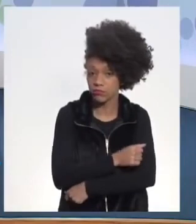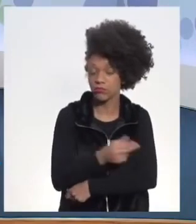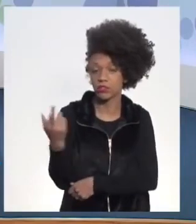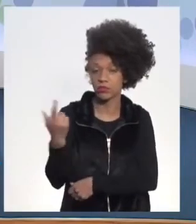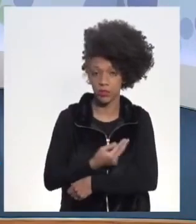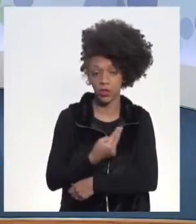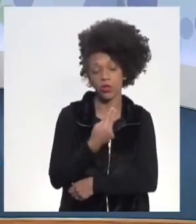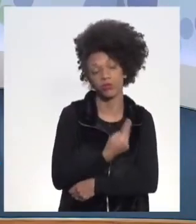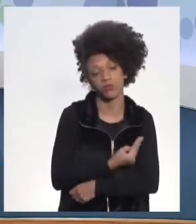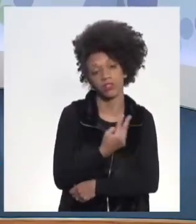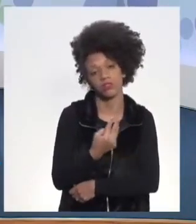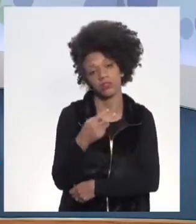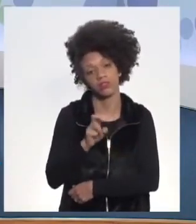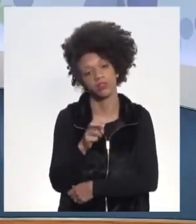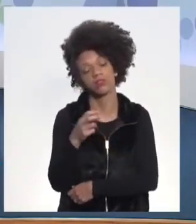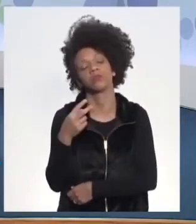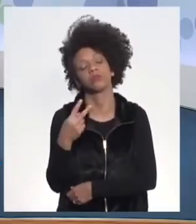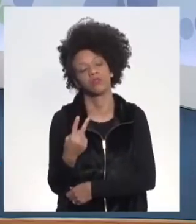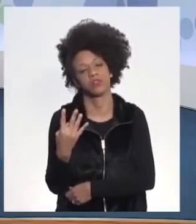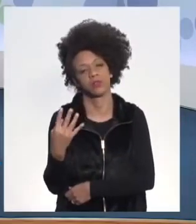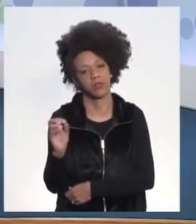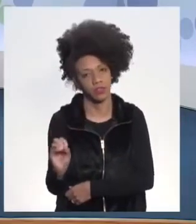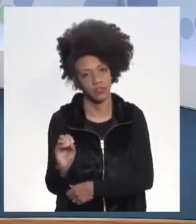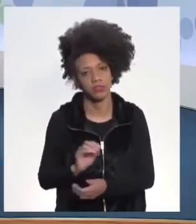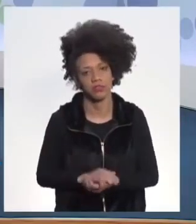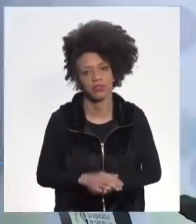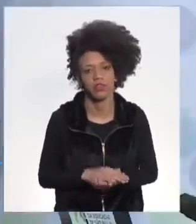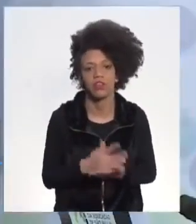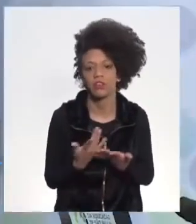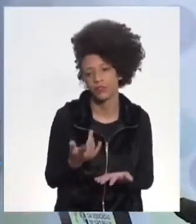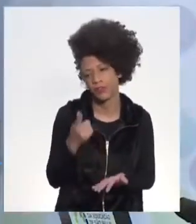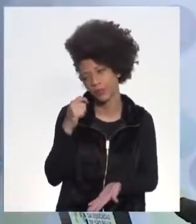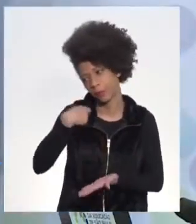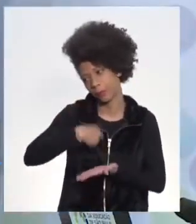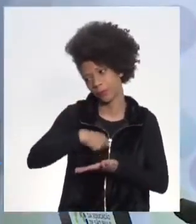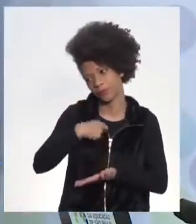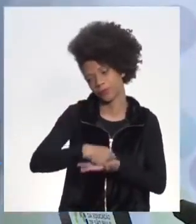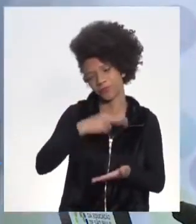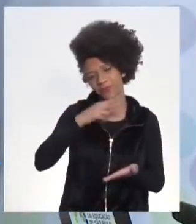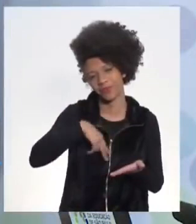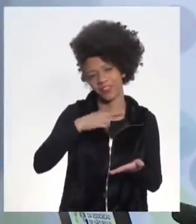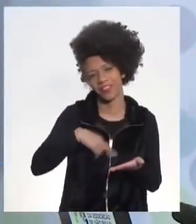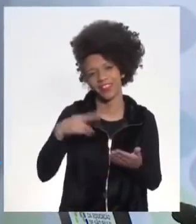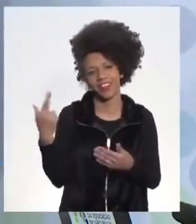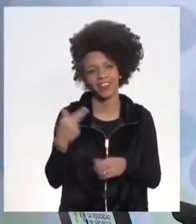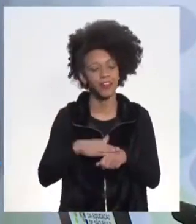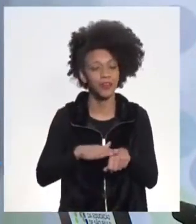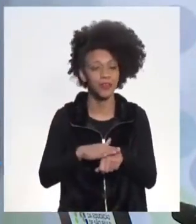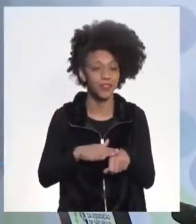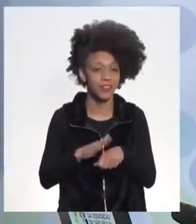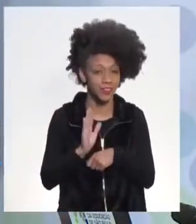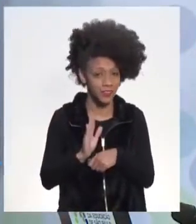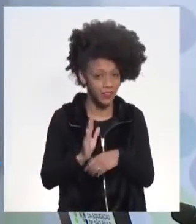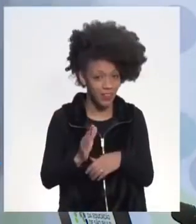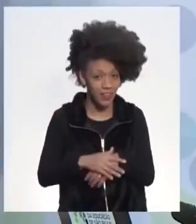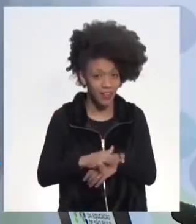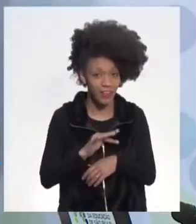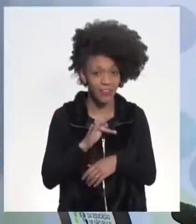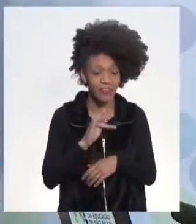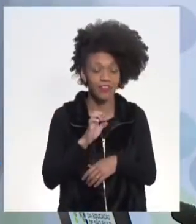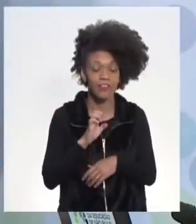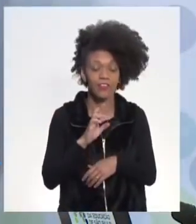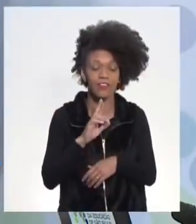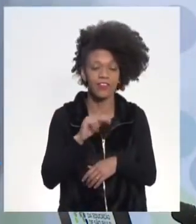resposta, 235 e 240, Lê. E aí eu vou ser obrigada a ler aquela resposta que a gente estava conversando agora há pouco. A Fernanda, ela fez